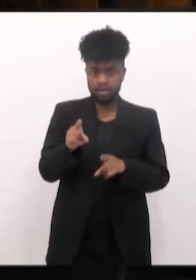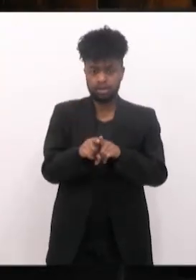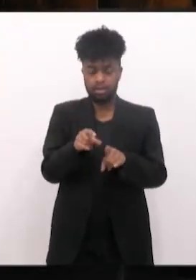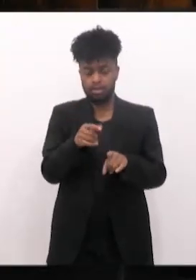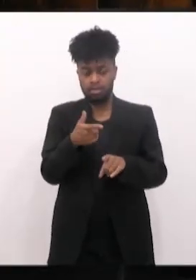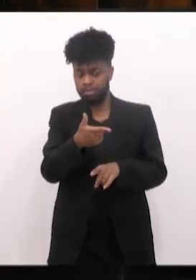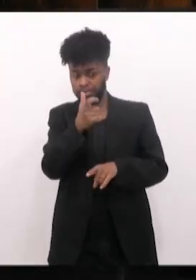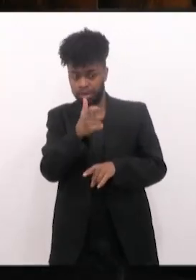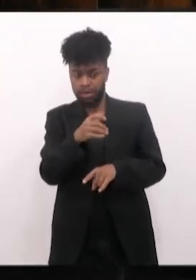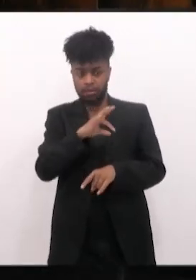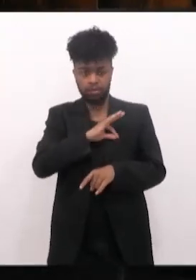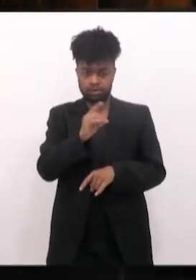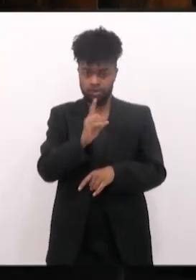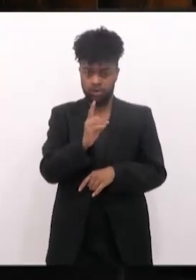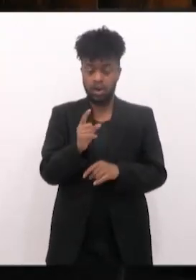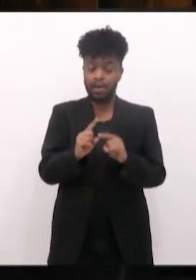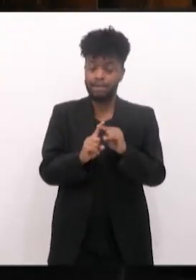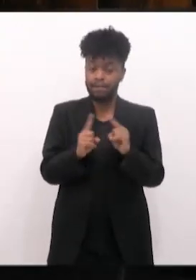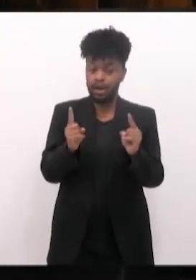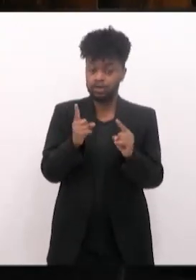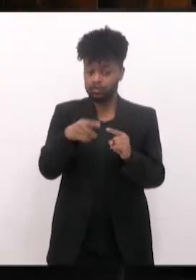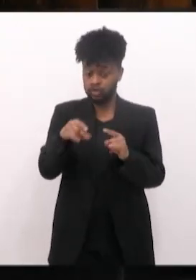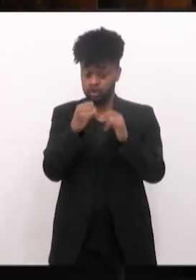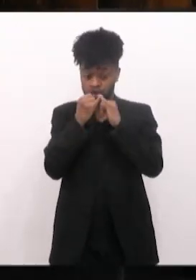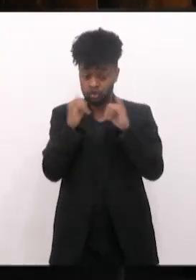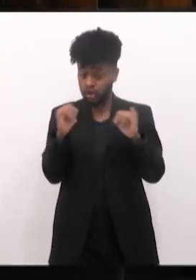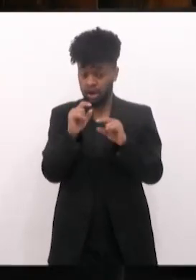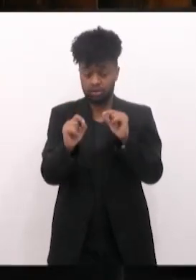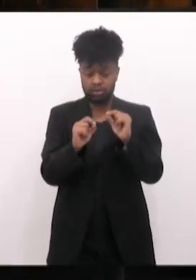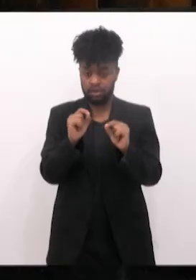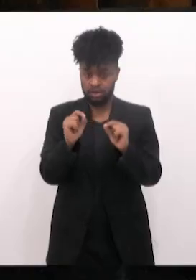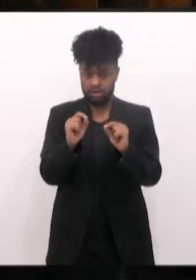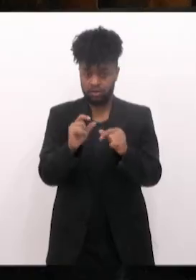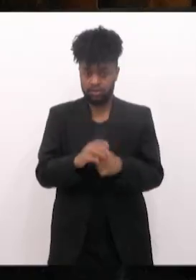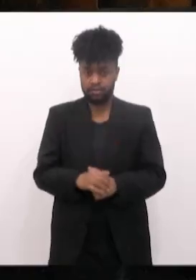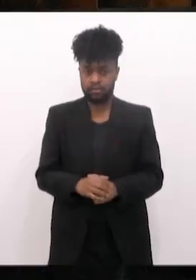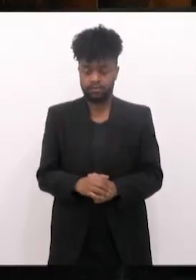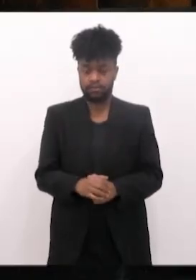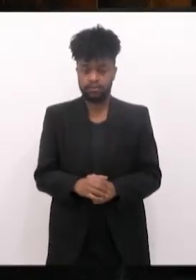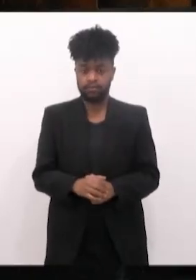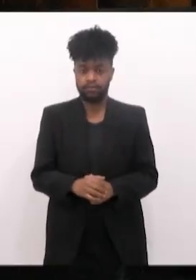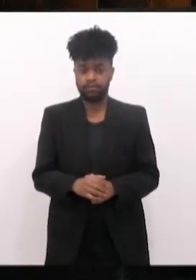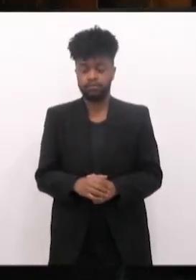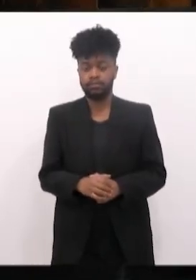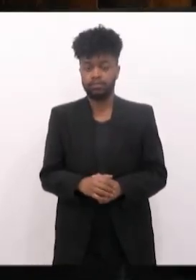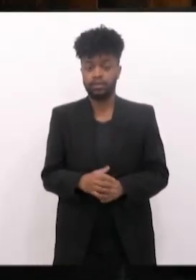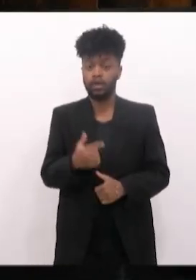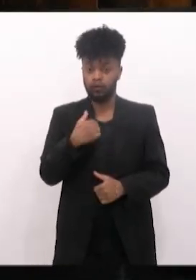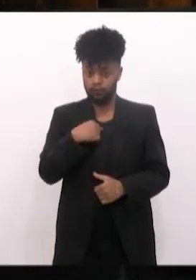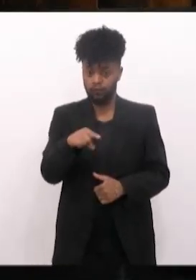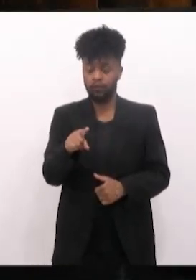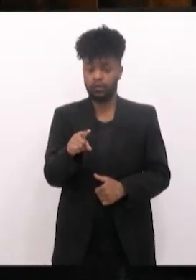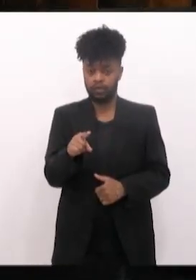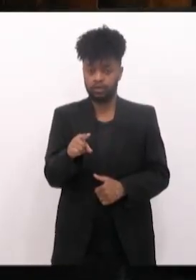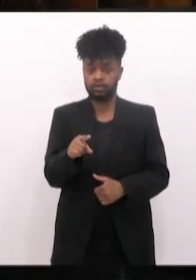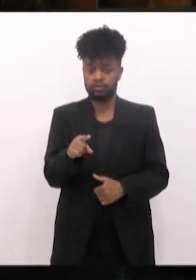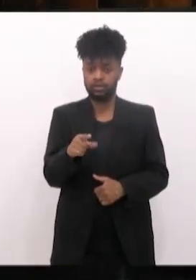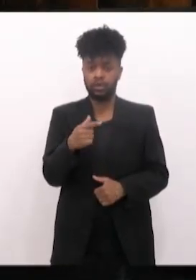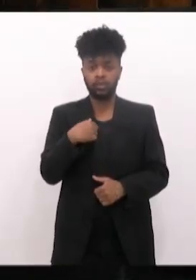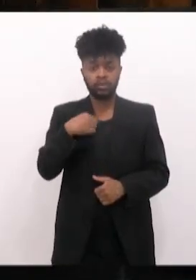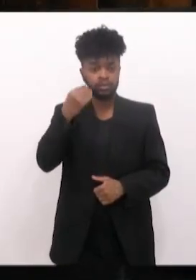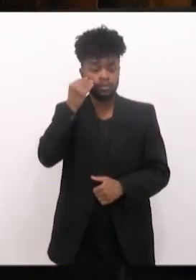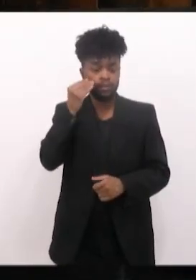policiais. Mas pasme, senhor presidente, eu fui assim mesmo